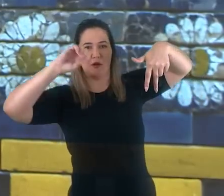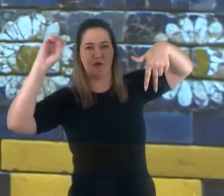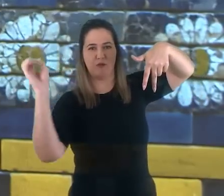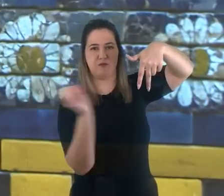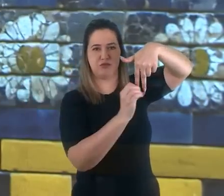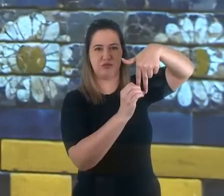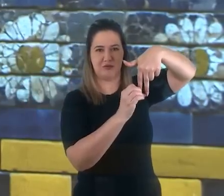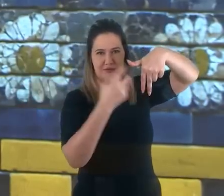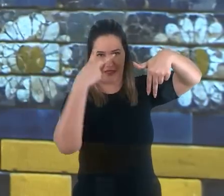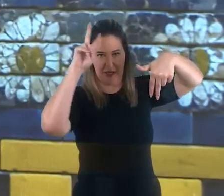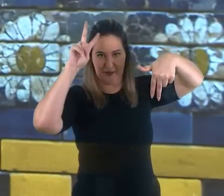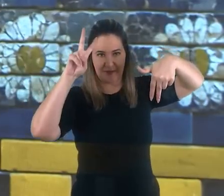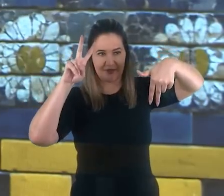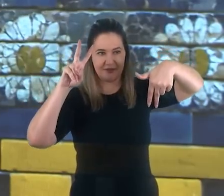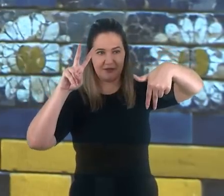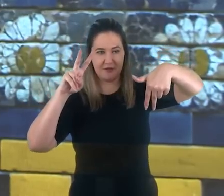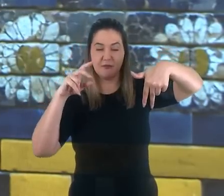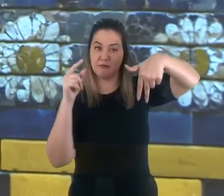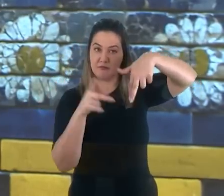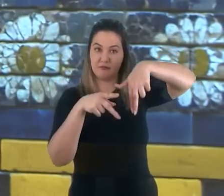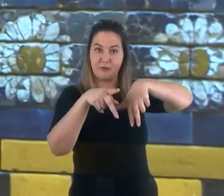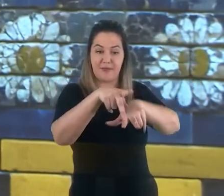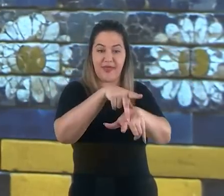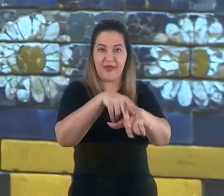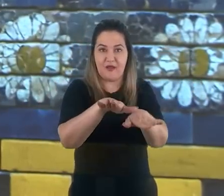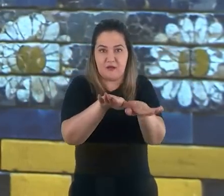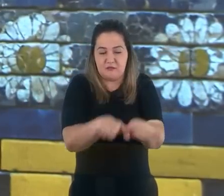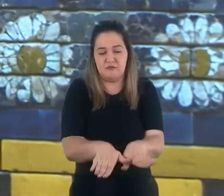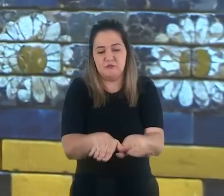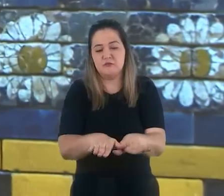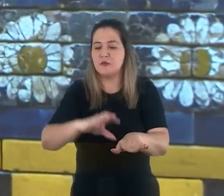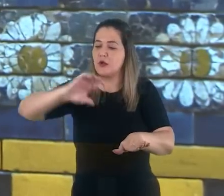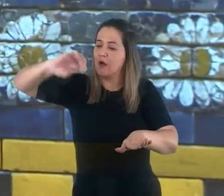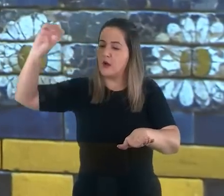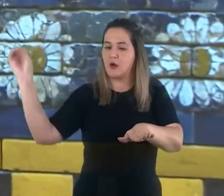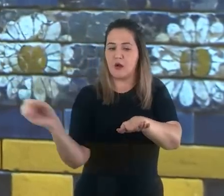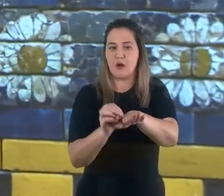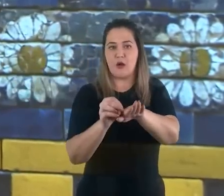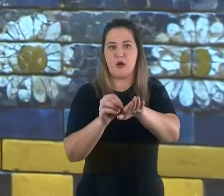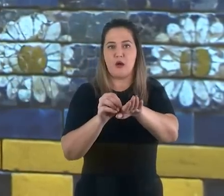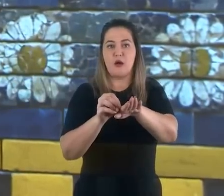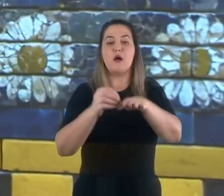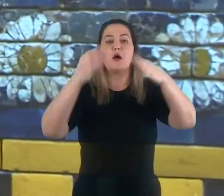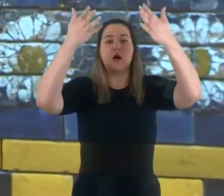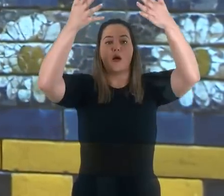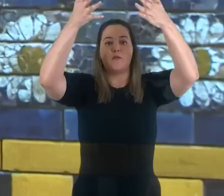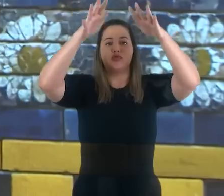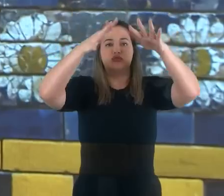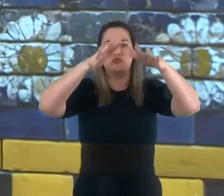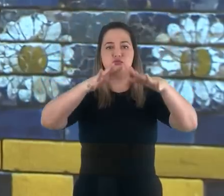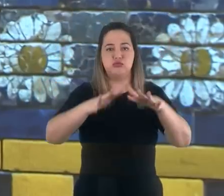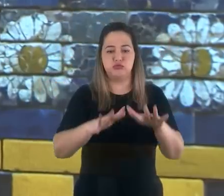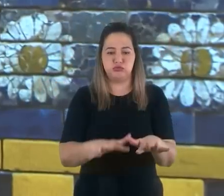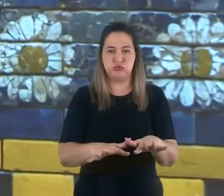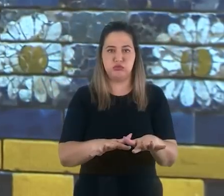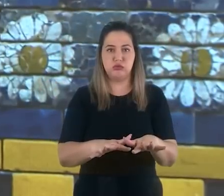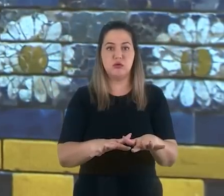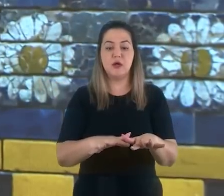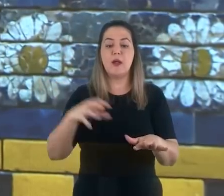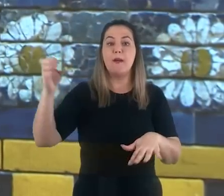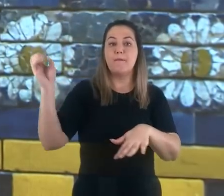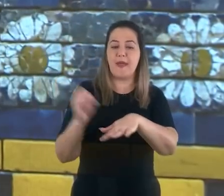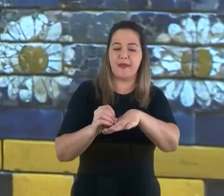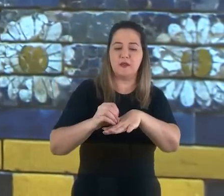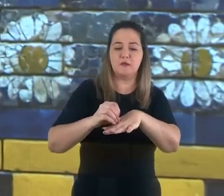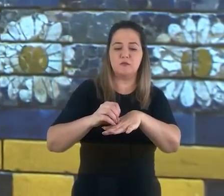anterior? Ela bate nos pés da estátua, esmiuça a estátua e depois essa pedra enche toda a terra.